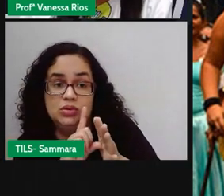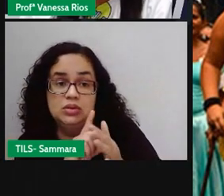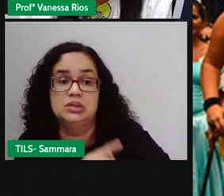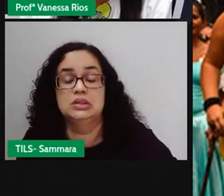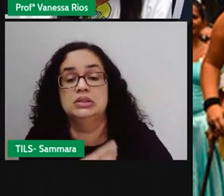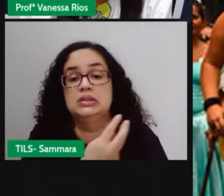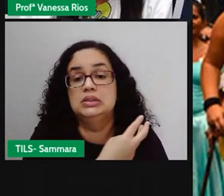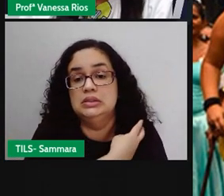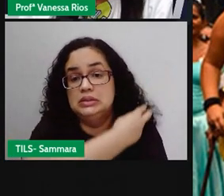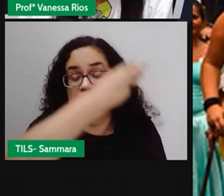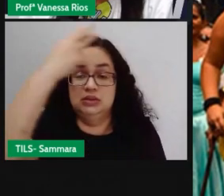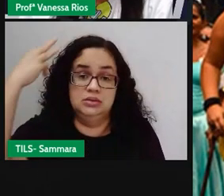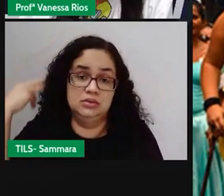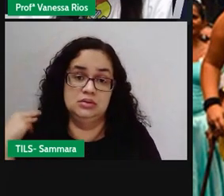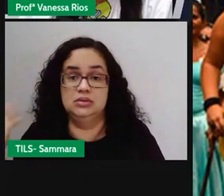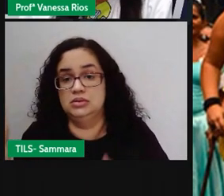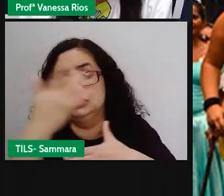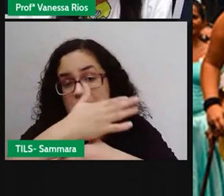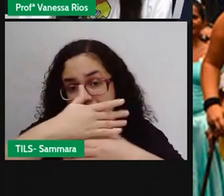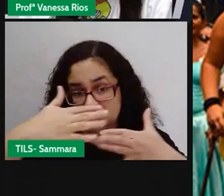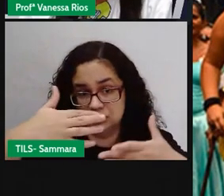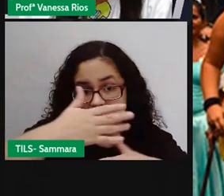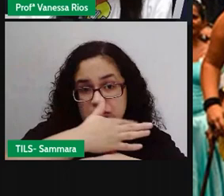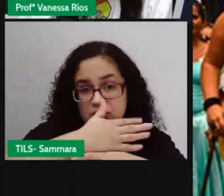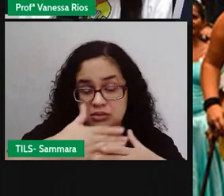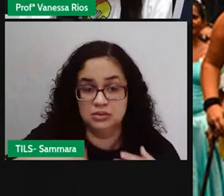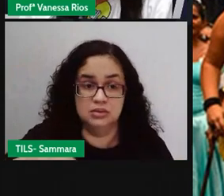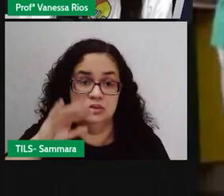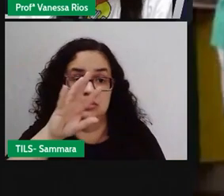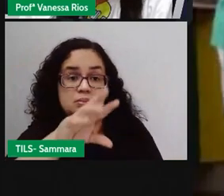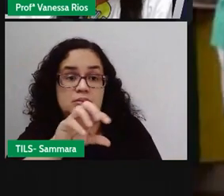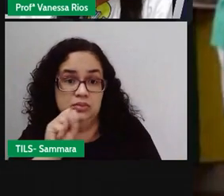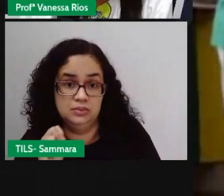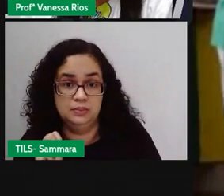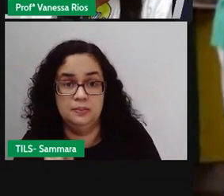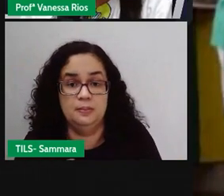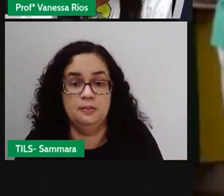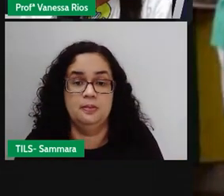da cidade, também um patrimônio imaterial.